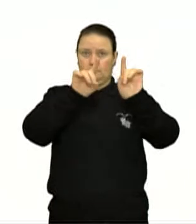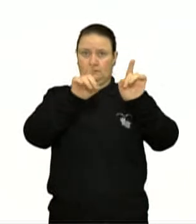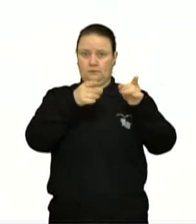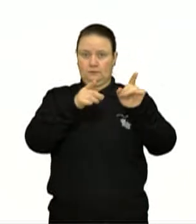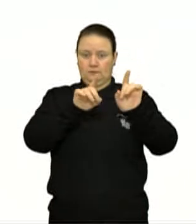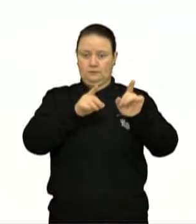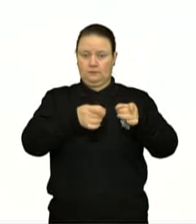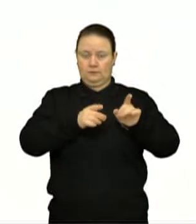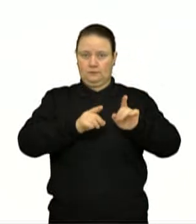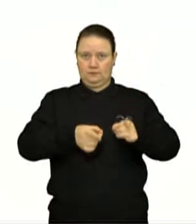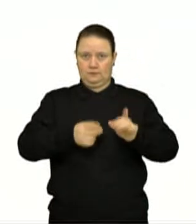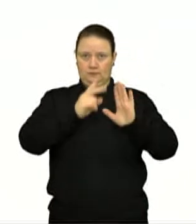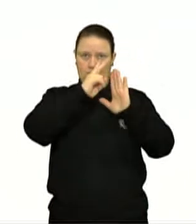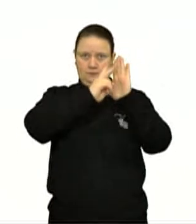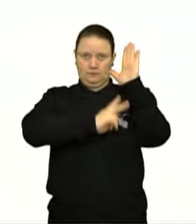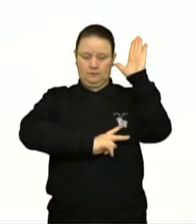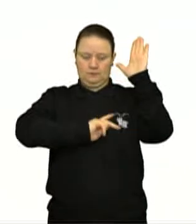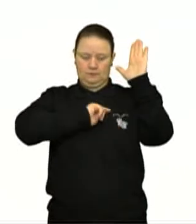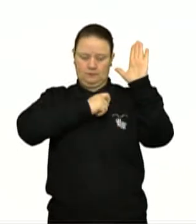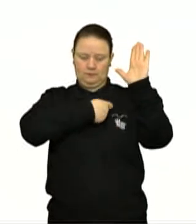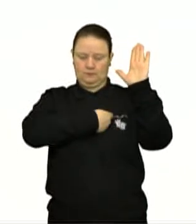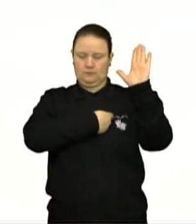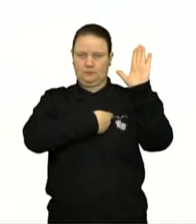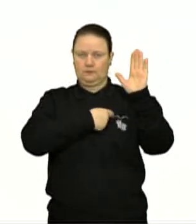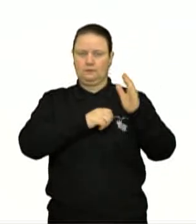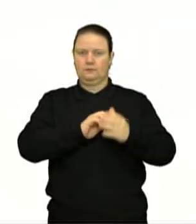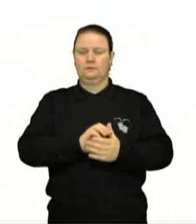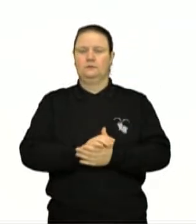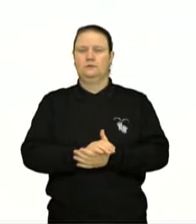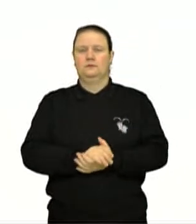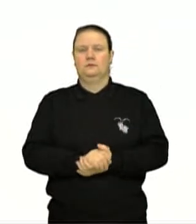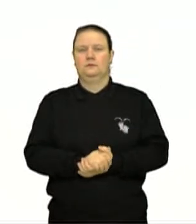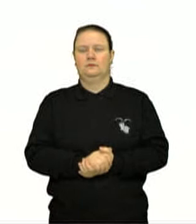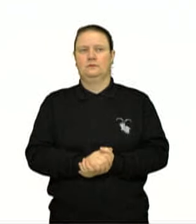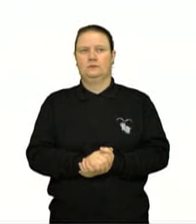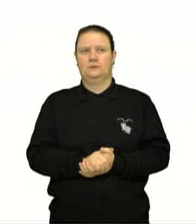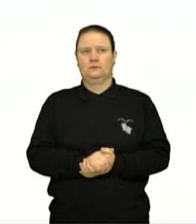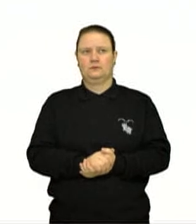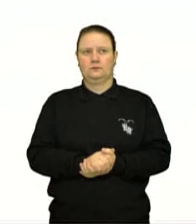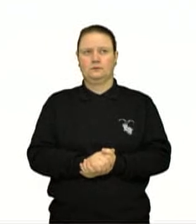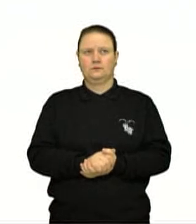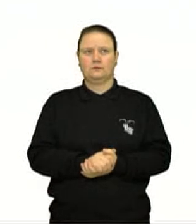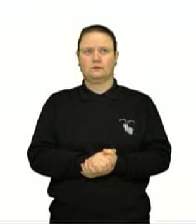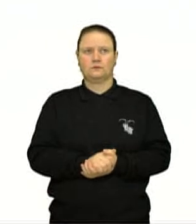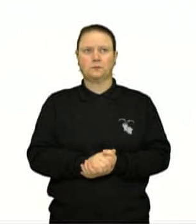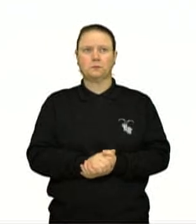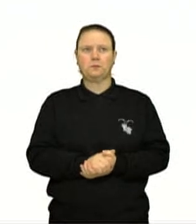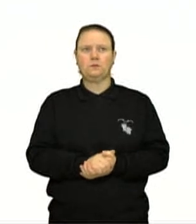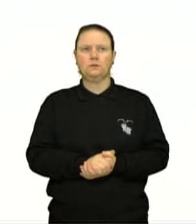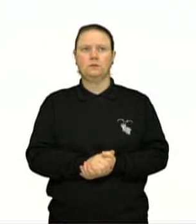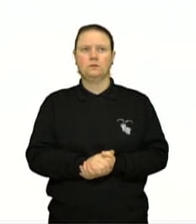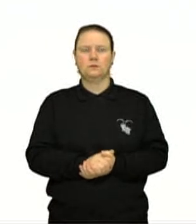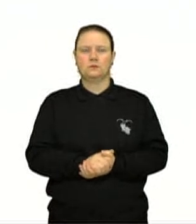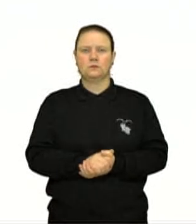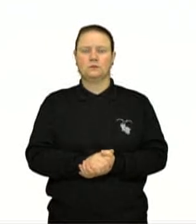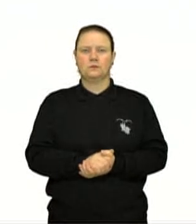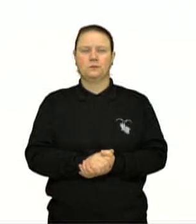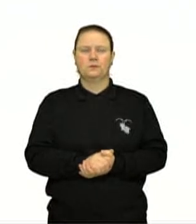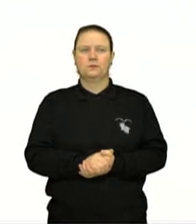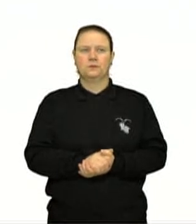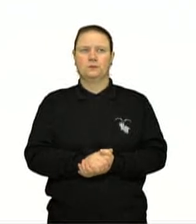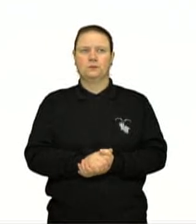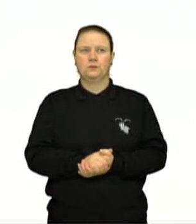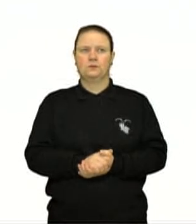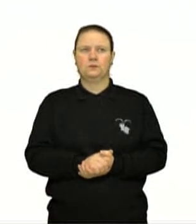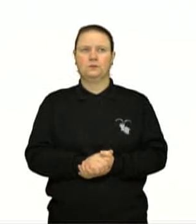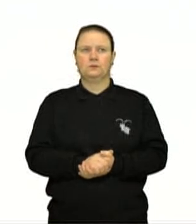o mala situación. Irresponsable o tonto, no dar importância a algo, hacer lo mismo que hace outra